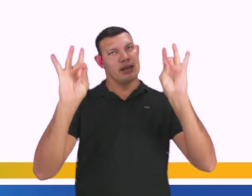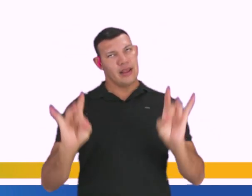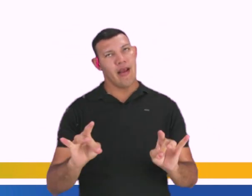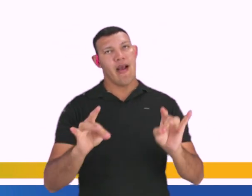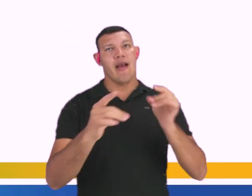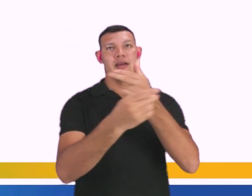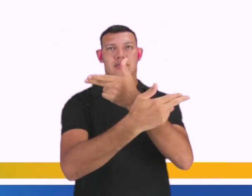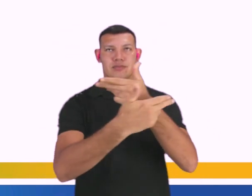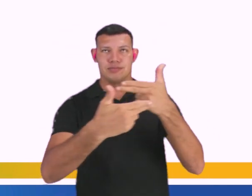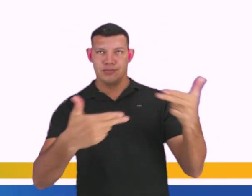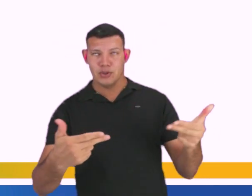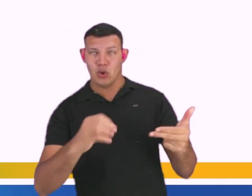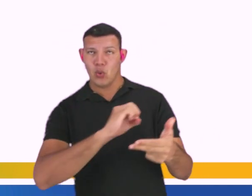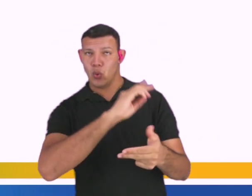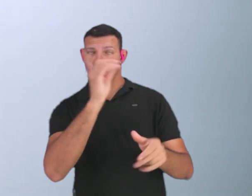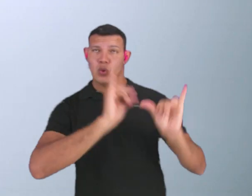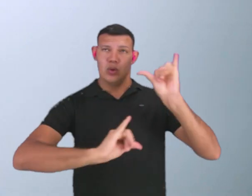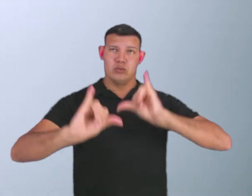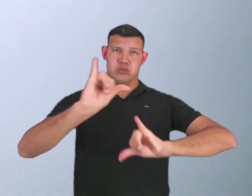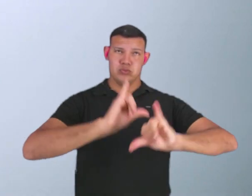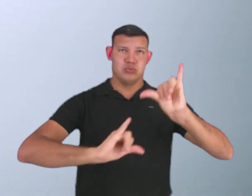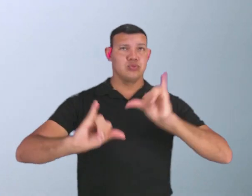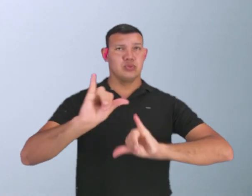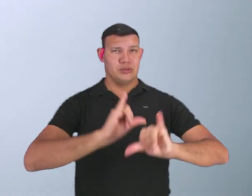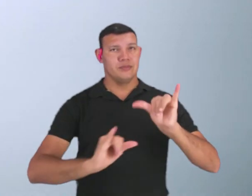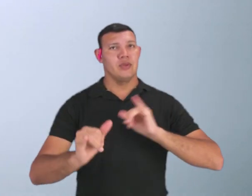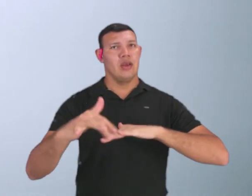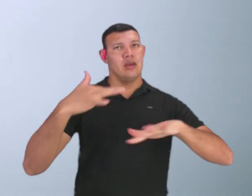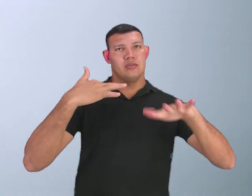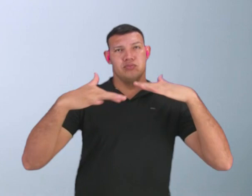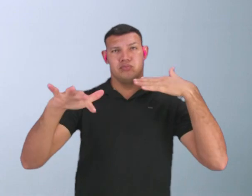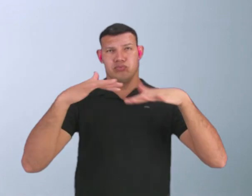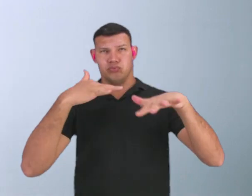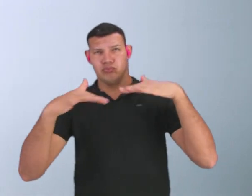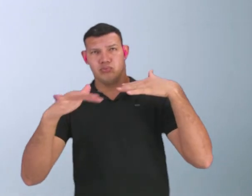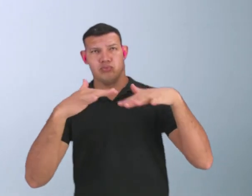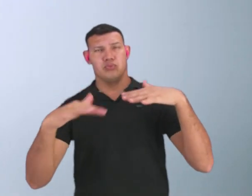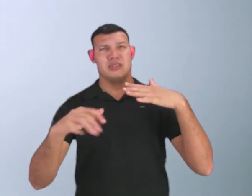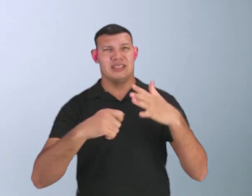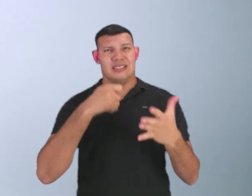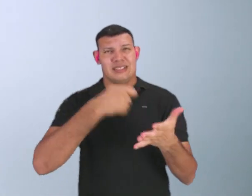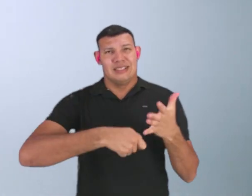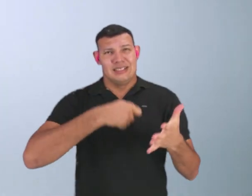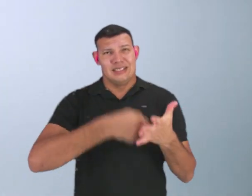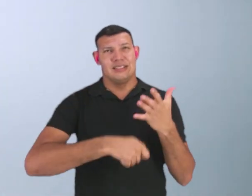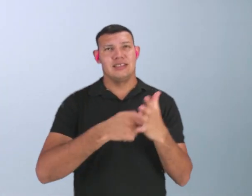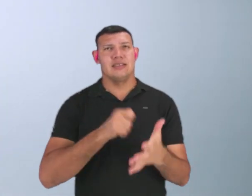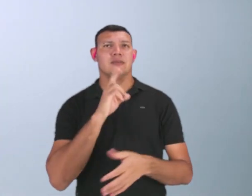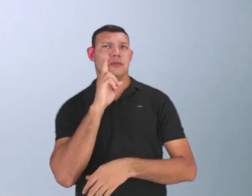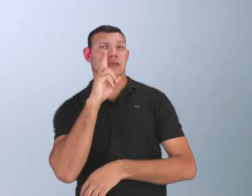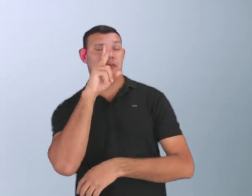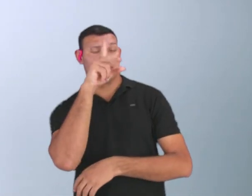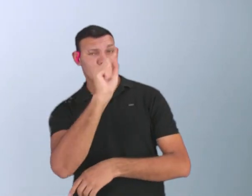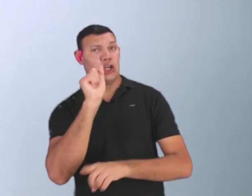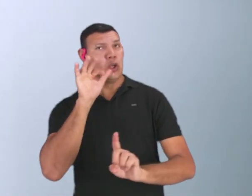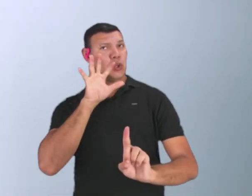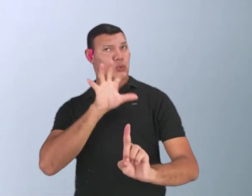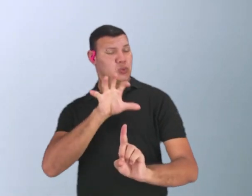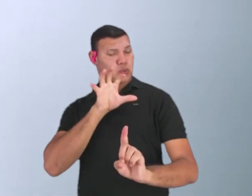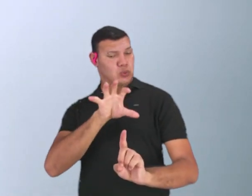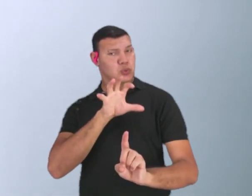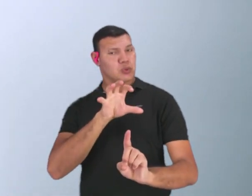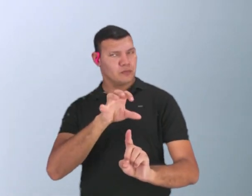tem determinado objeto, por exemplo, um bloco na superfície da Terra. Esse bloco ele está sujeito a algumas forças, por exemplo,